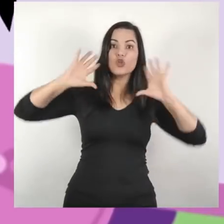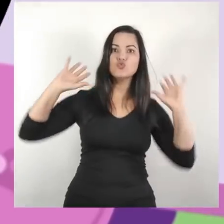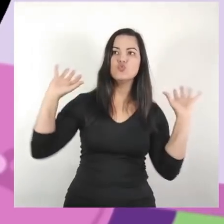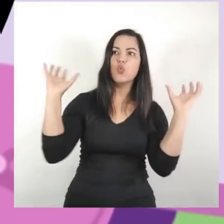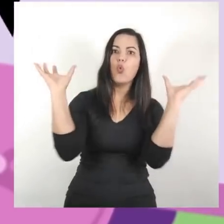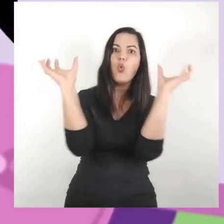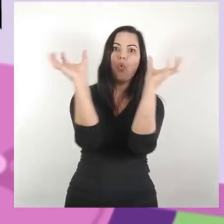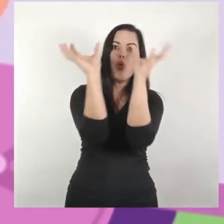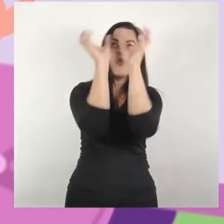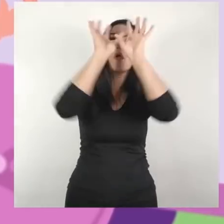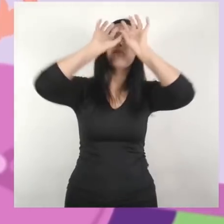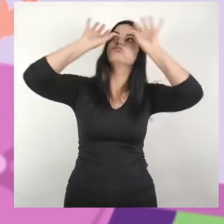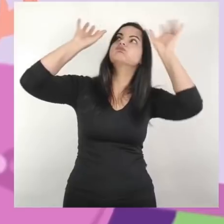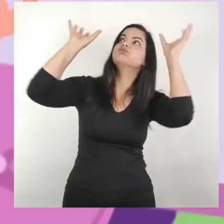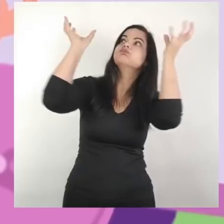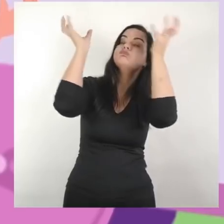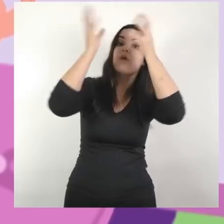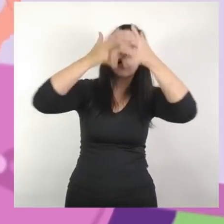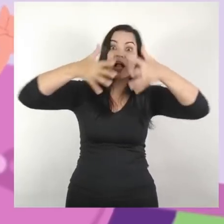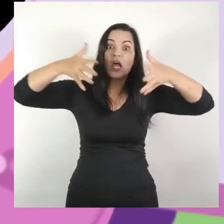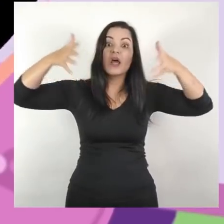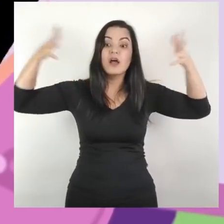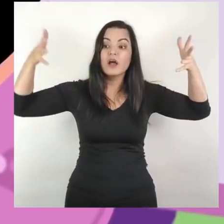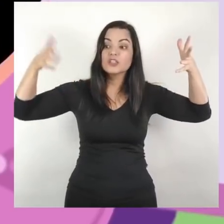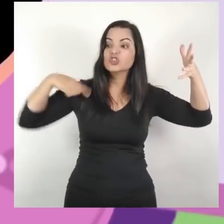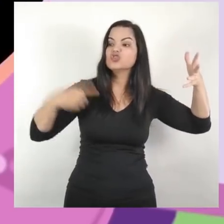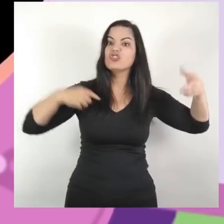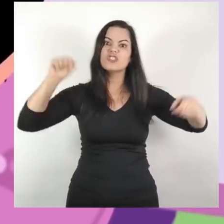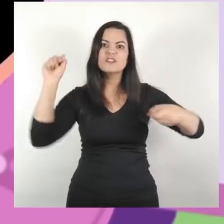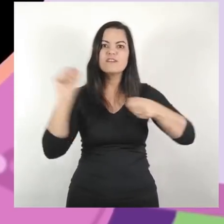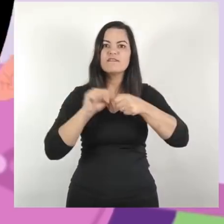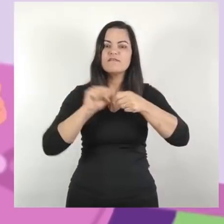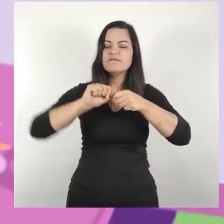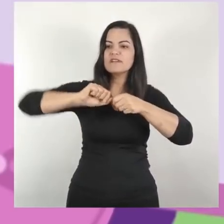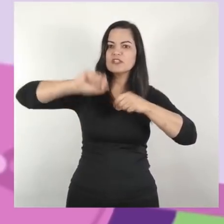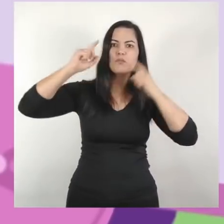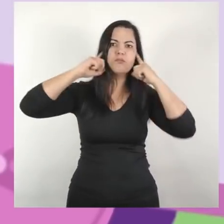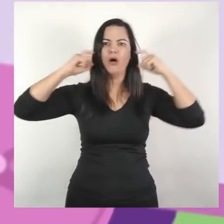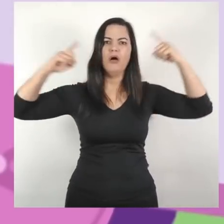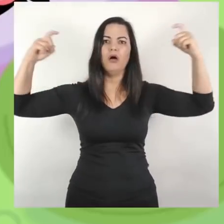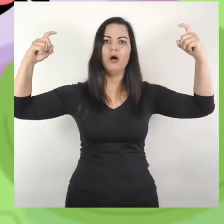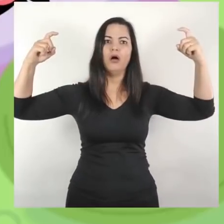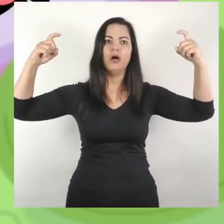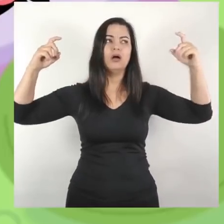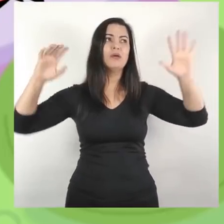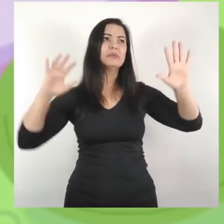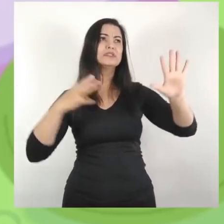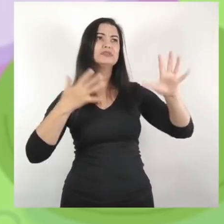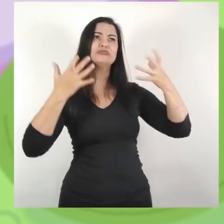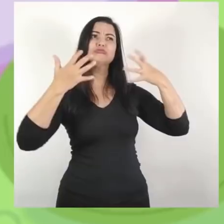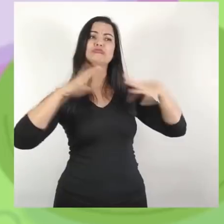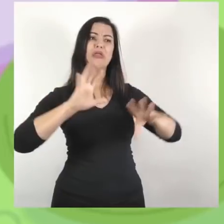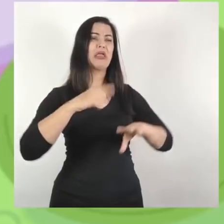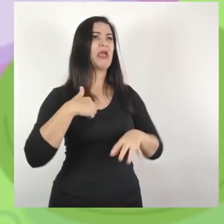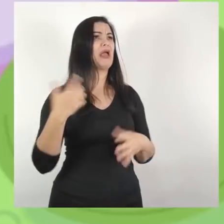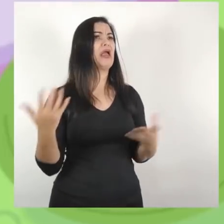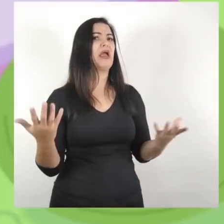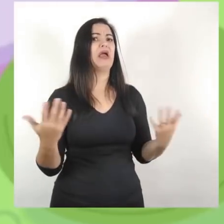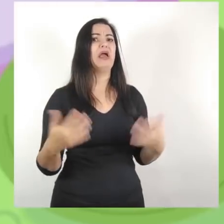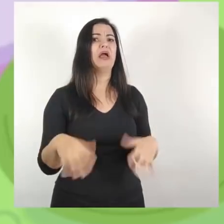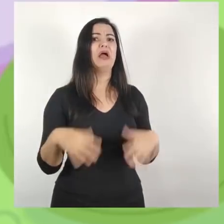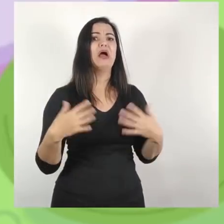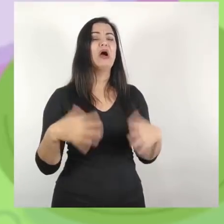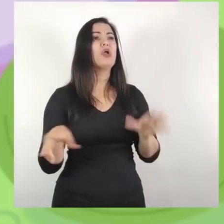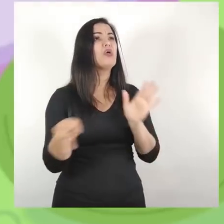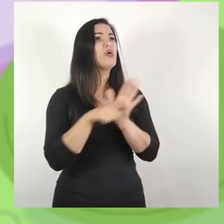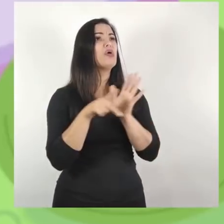bem grande. Daí, vamos fazer trovões e descobrir o que está acontecendo. Mas eu não quero ser uma